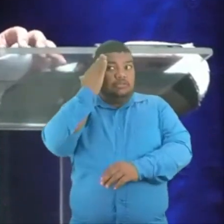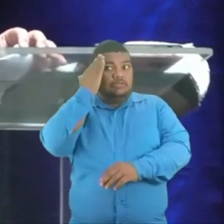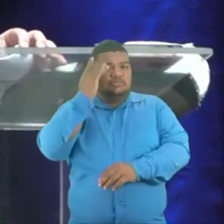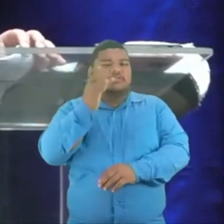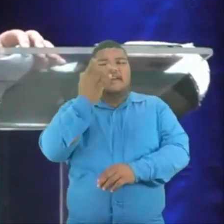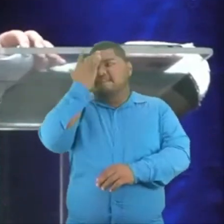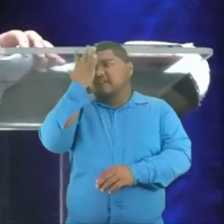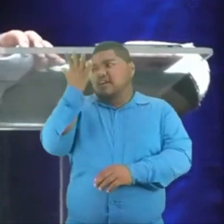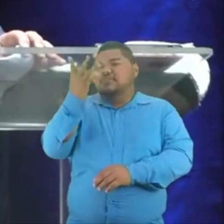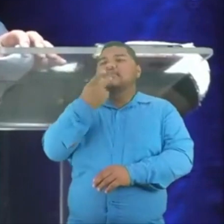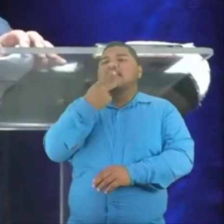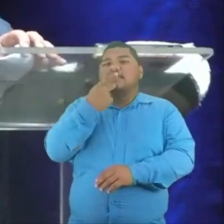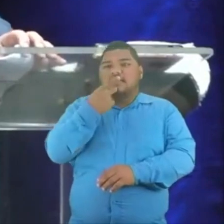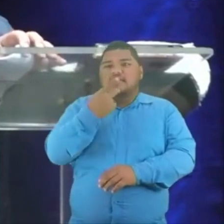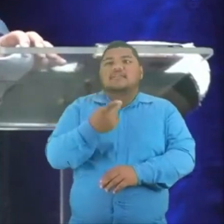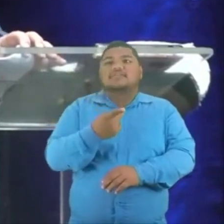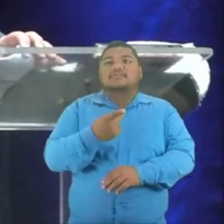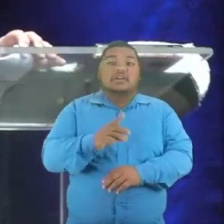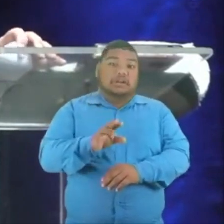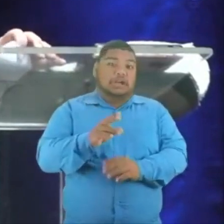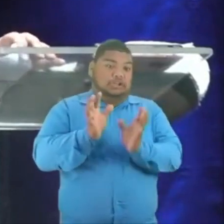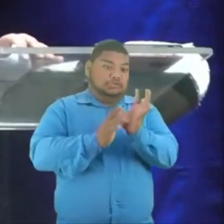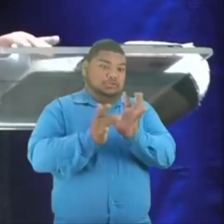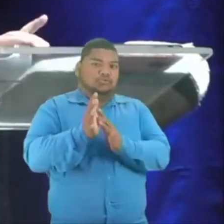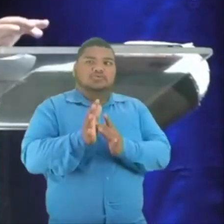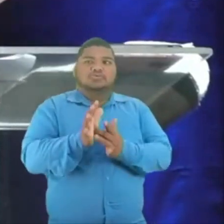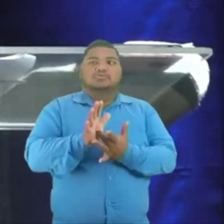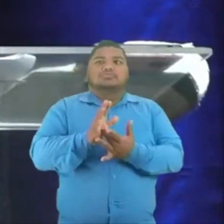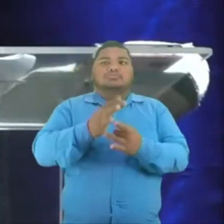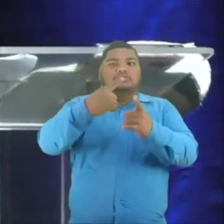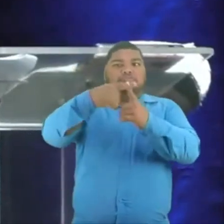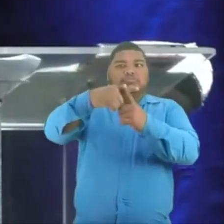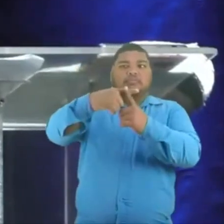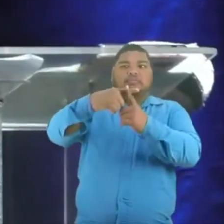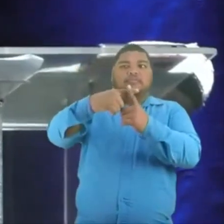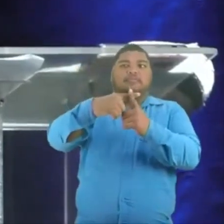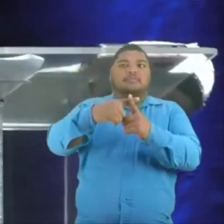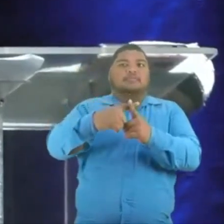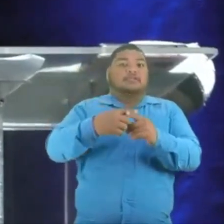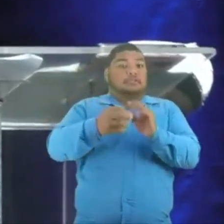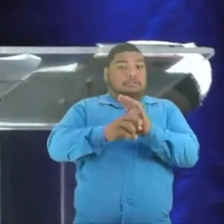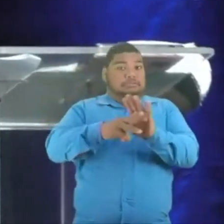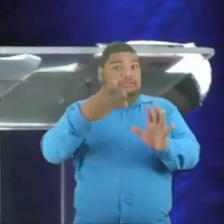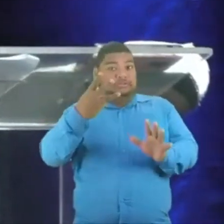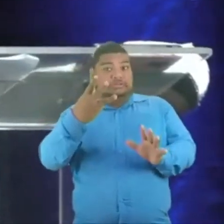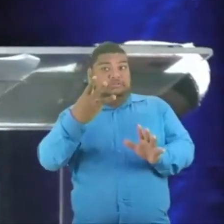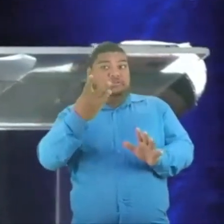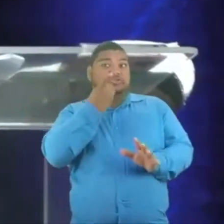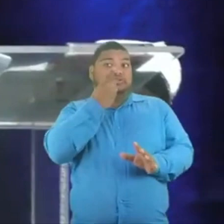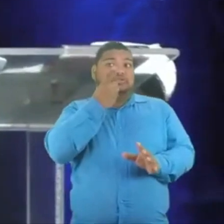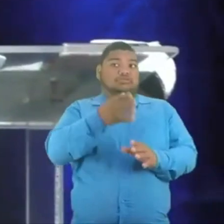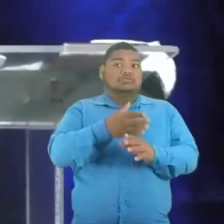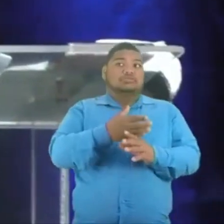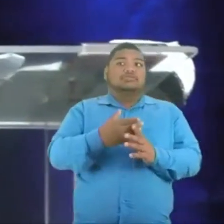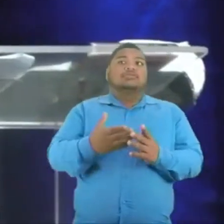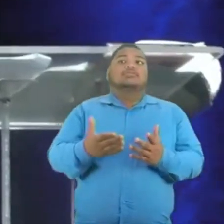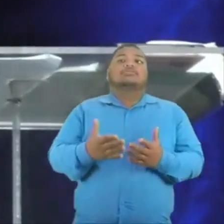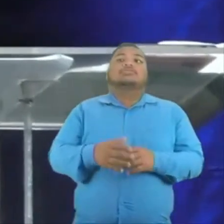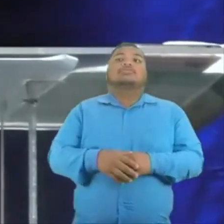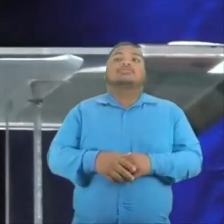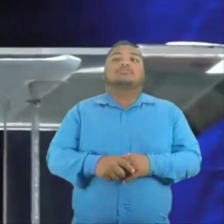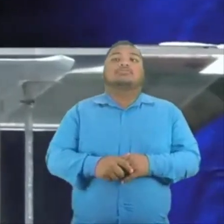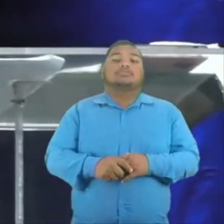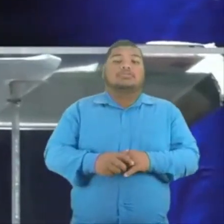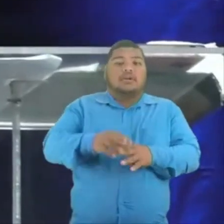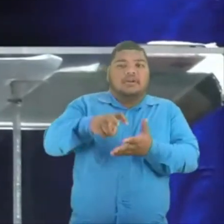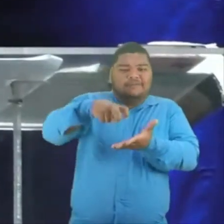fácil, pastor, falar: Jesus morreu naquela cruz e no terceiro dia ressuscitou, por conta disso, vamos todos nós nos rendemos